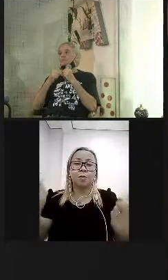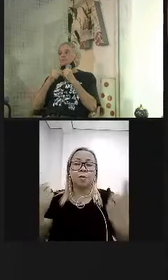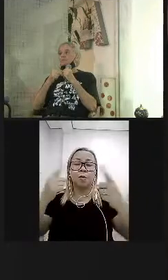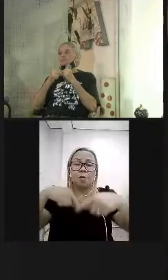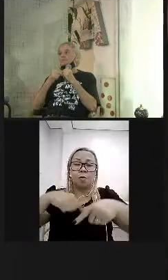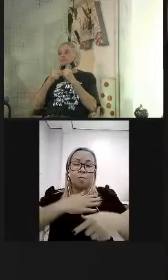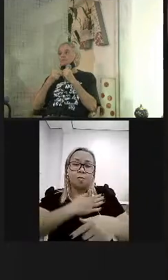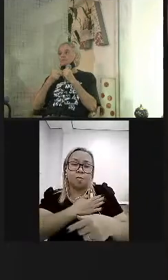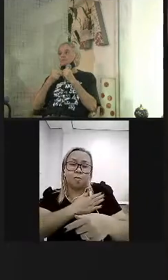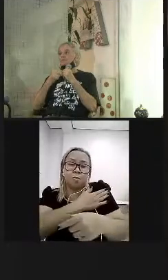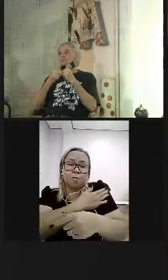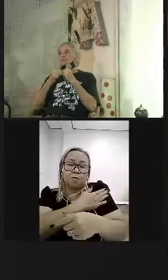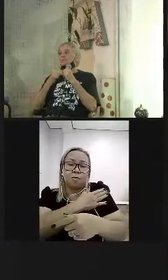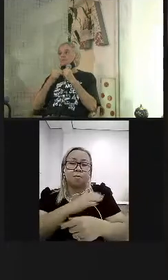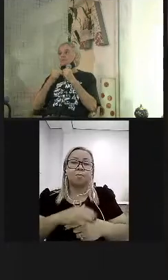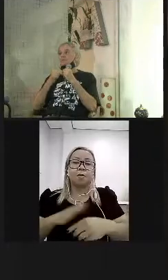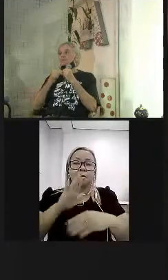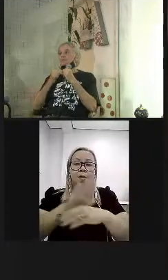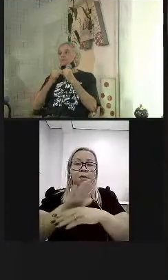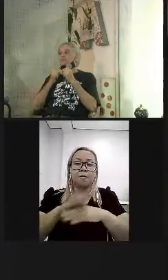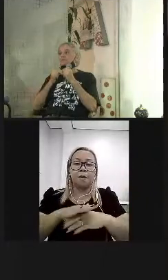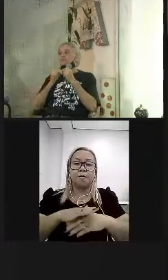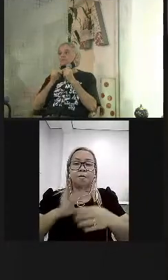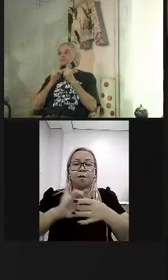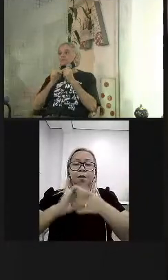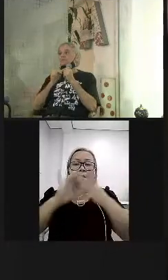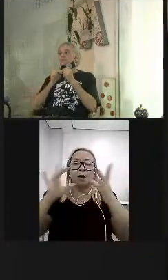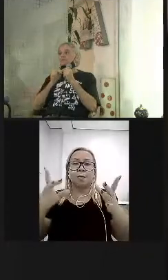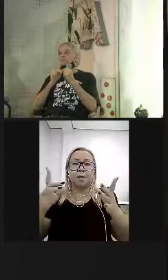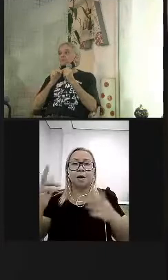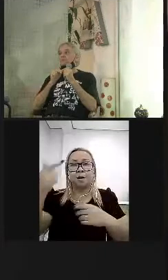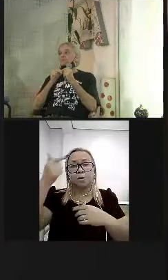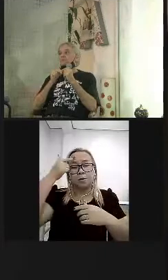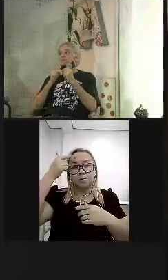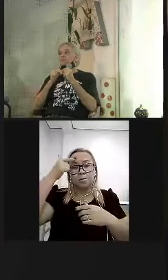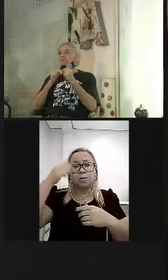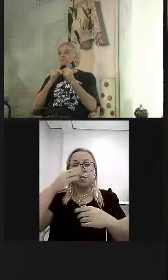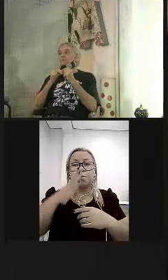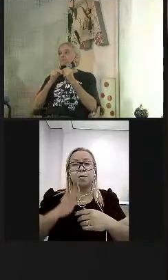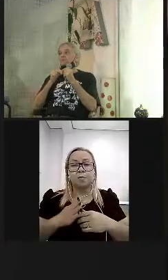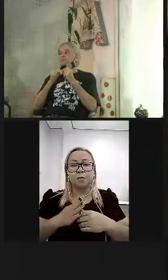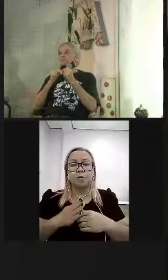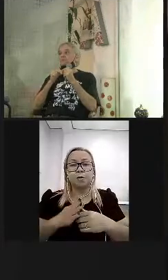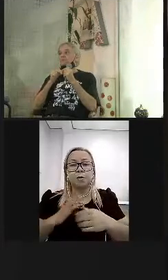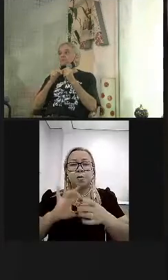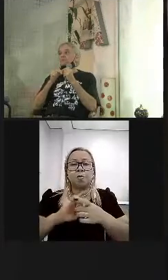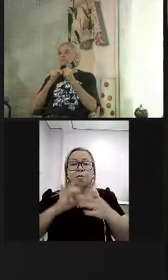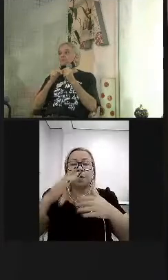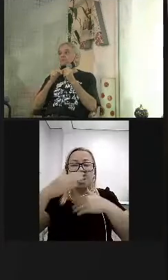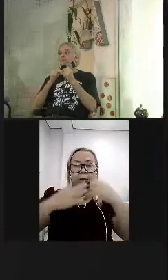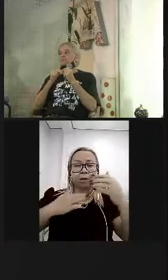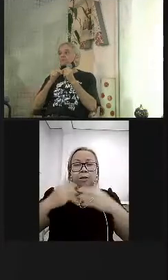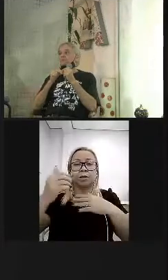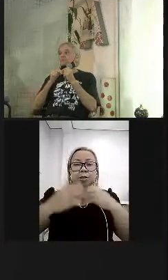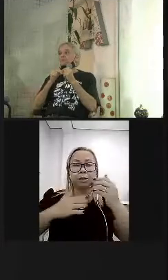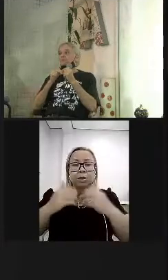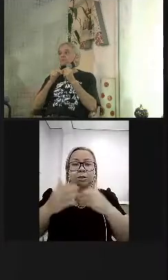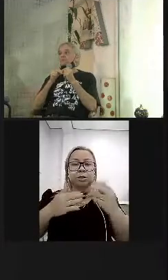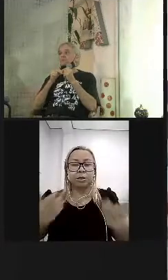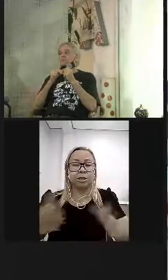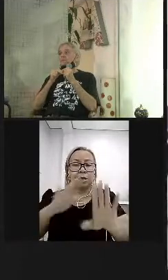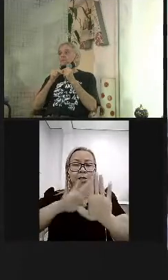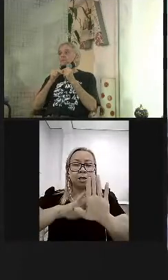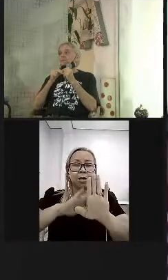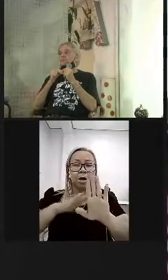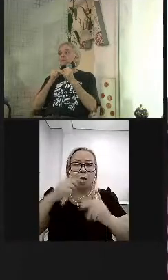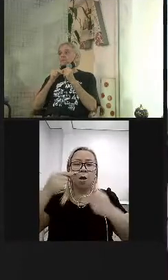favor das liberdades de expressão do pensamento no Brasil, né, das liberdades de ação, ideológica,